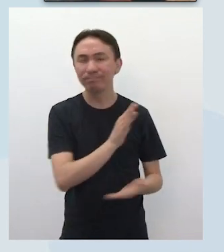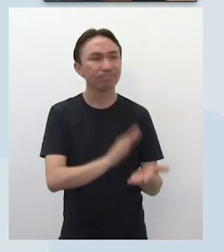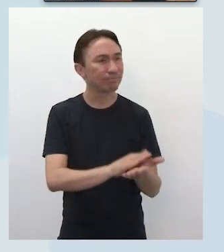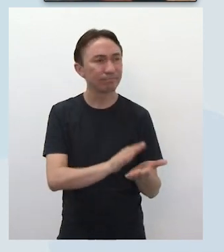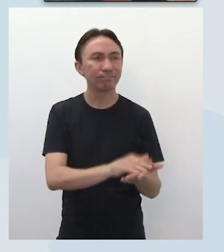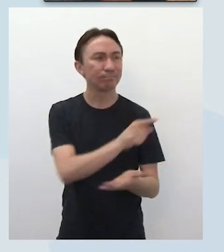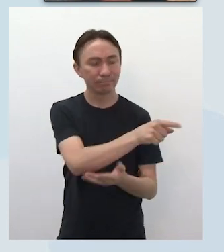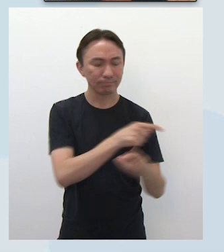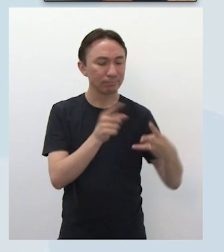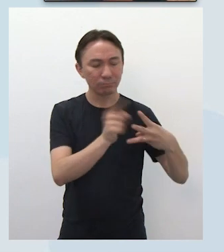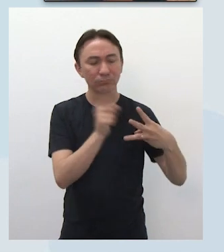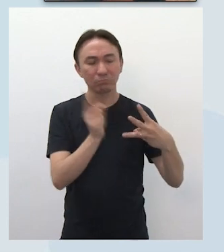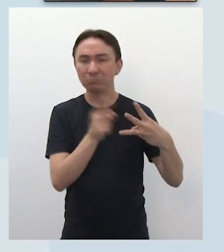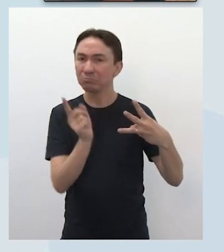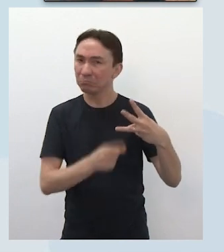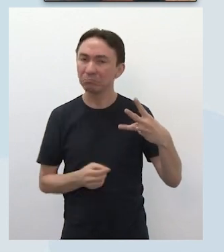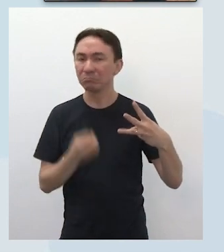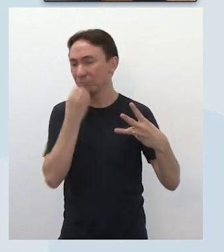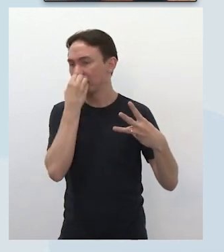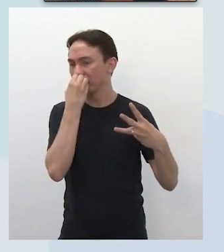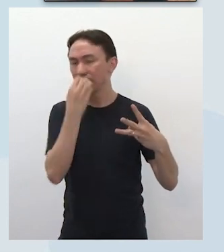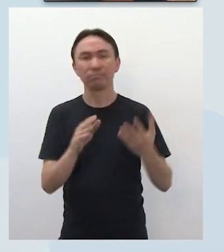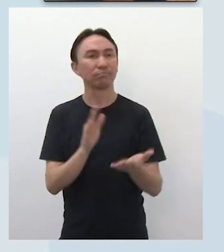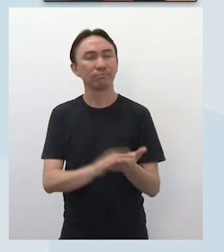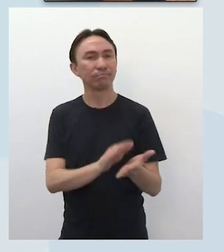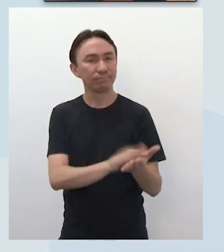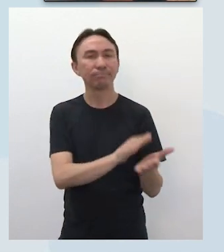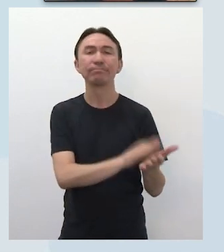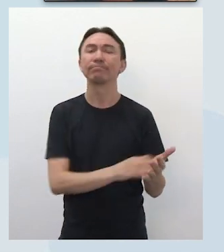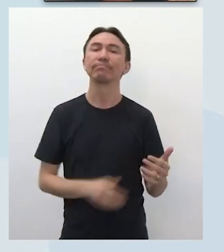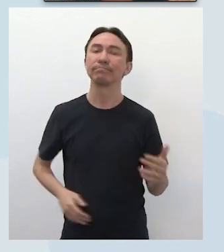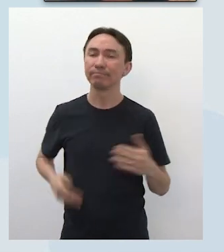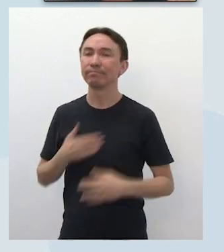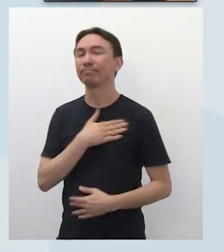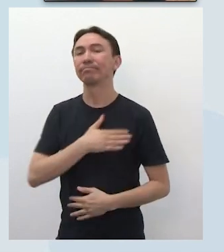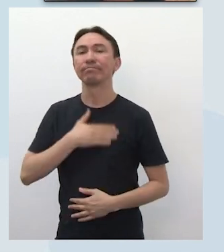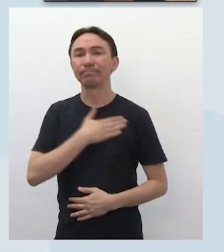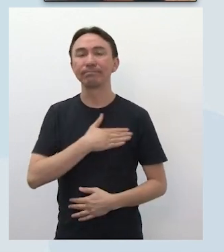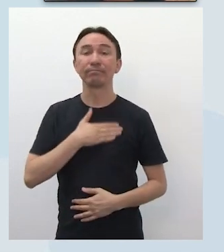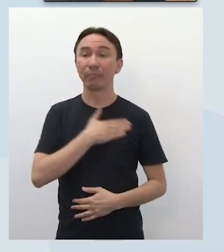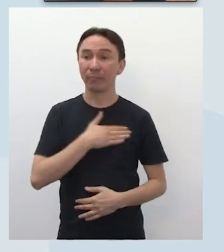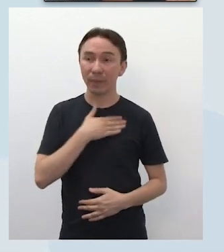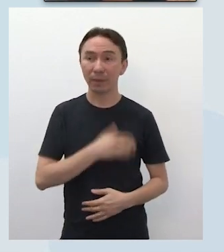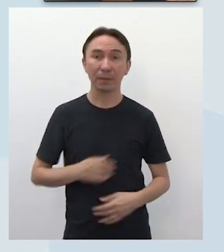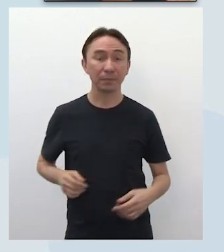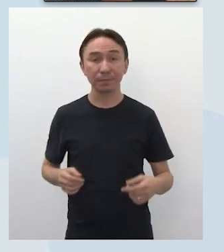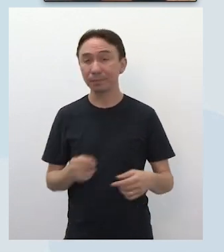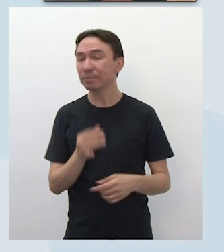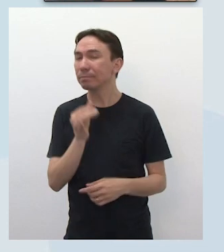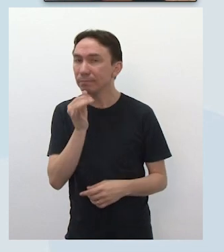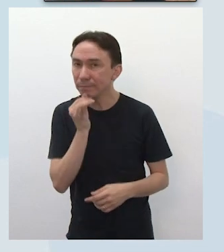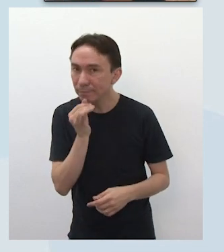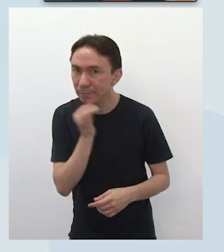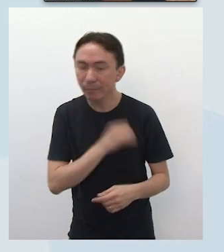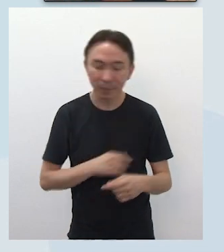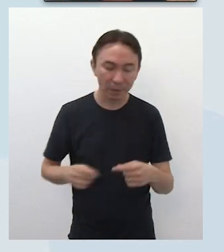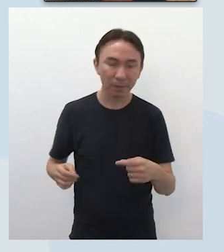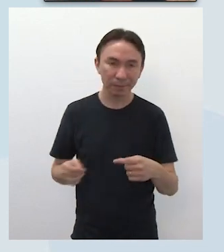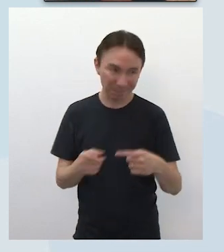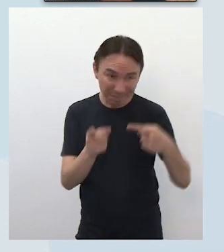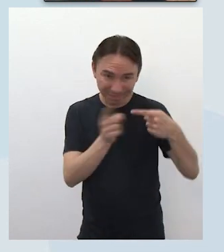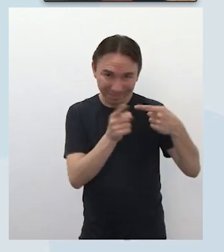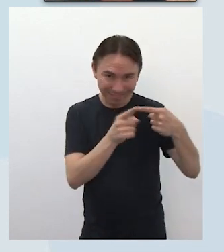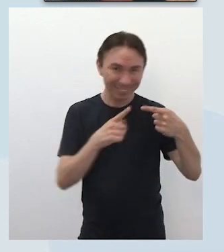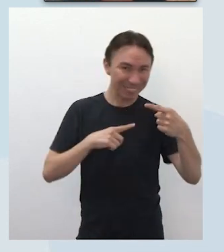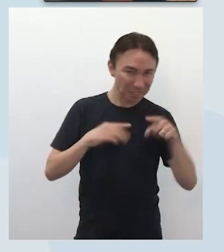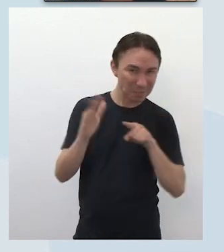excelentes, tanto em forma de pergunta quanto de inferência. Tá? Então, assim, a pergunta vai ser respondida à medida que eu for fazendo